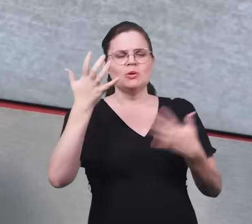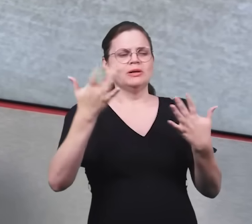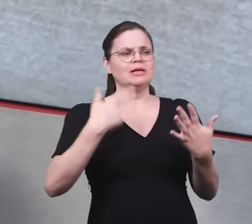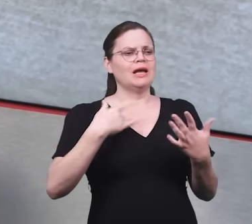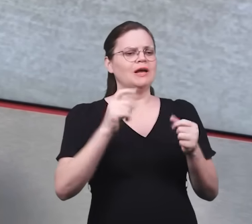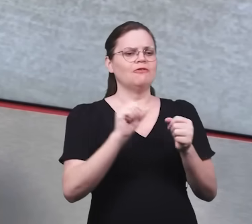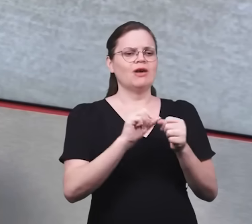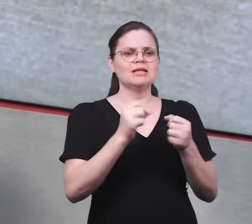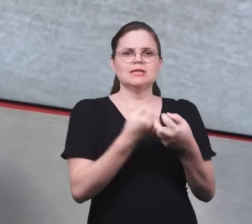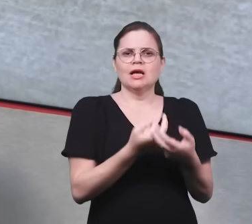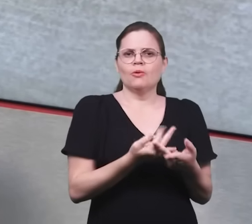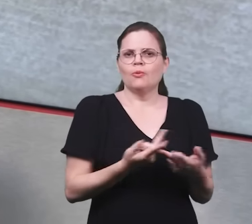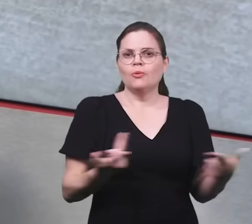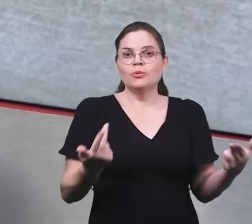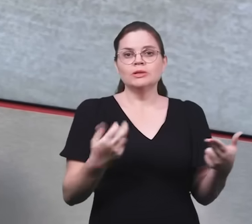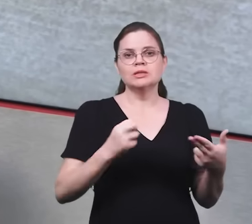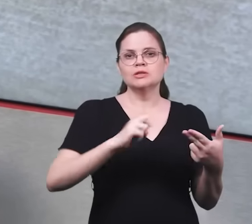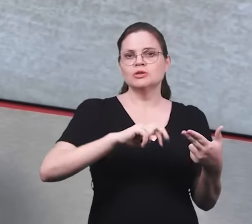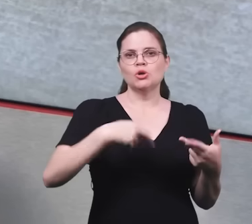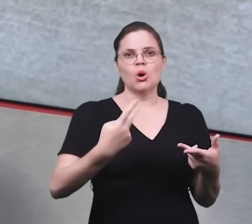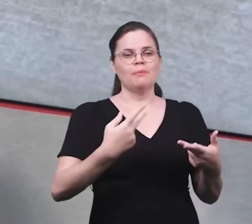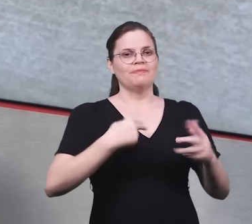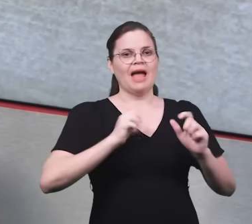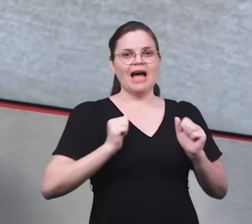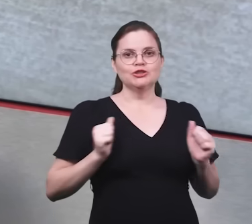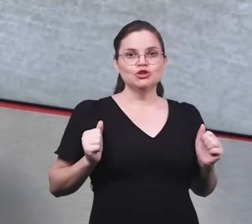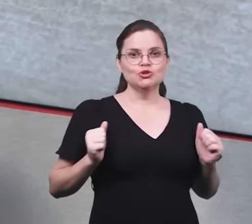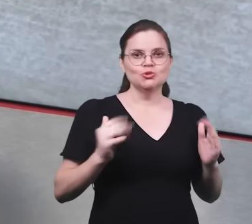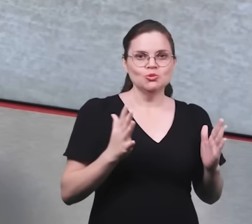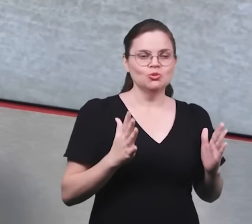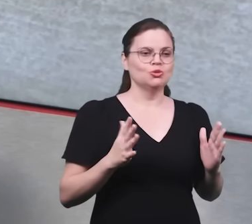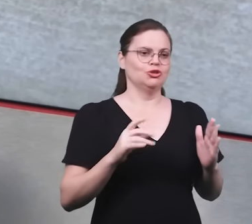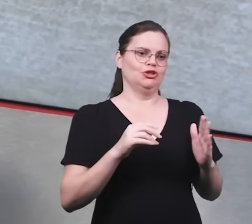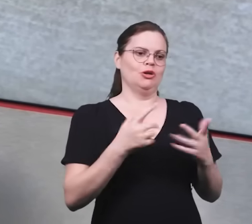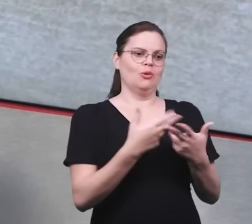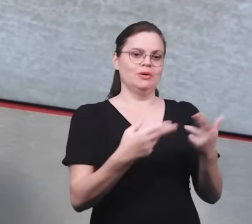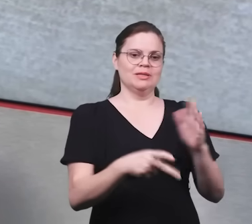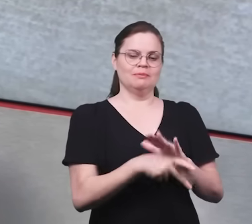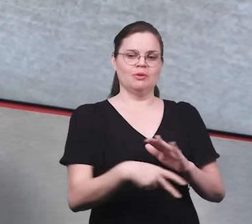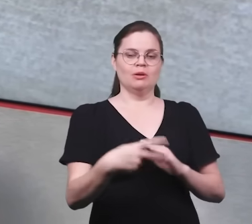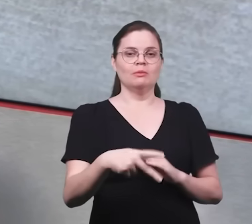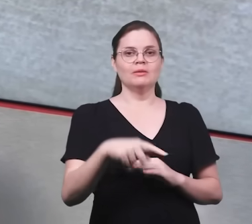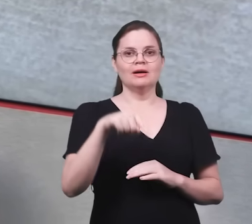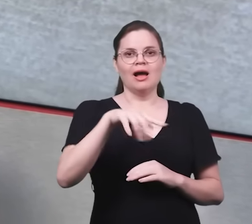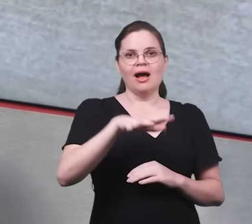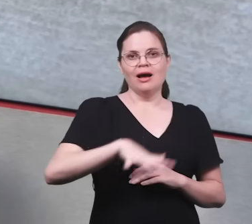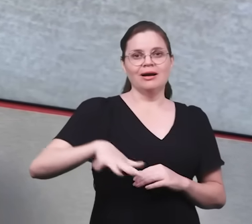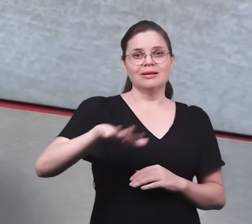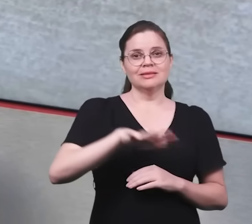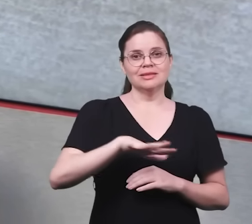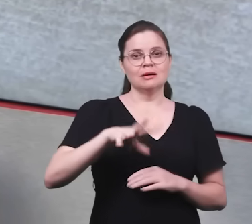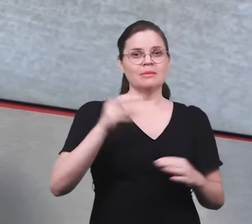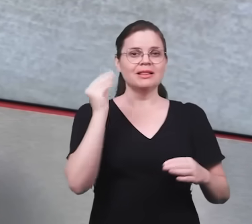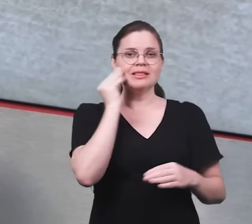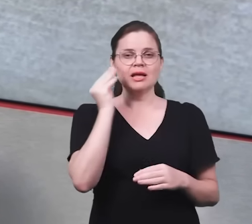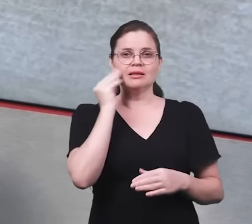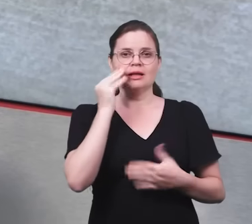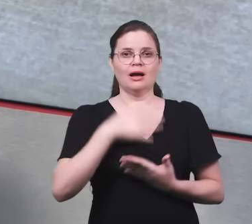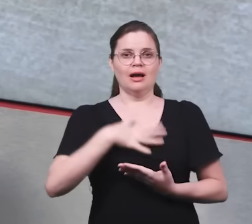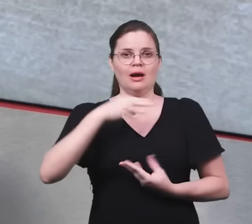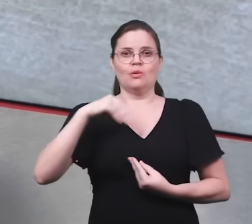meios ou recursos para alcançarem a salvação eterna, a salvação da sua alma.